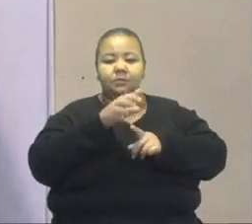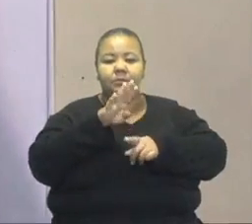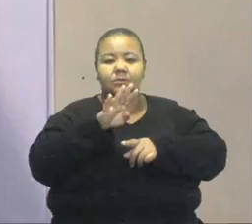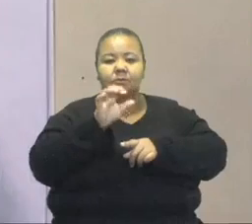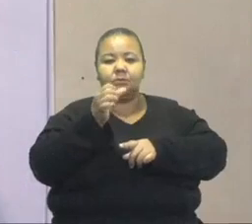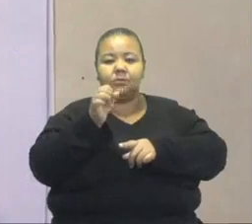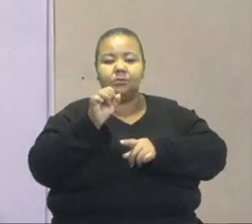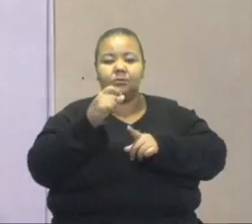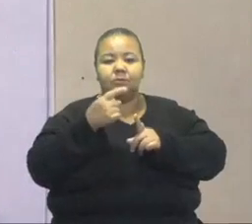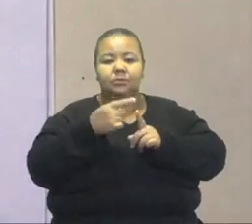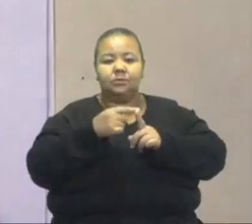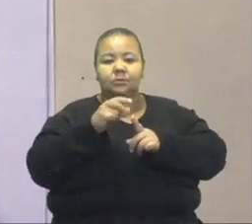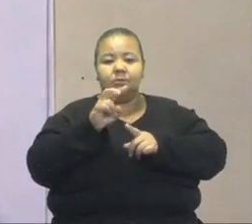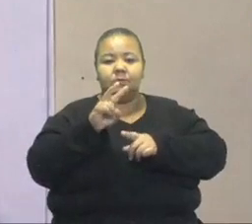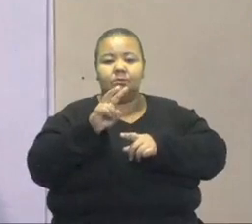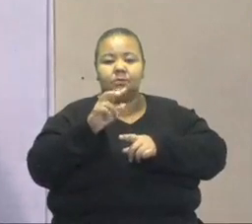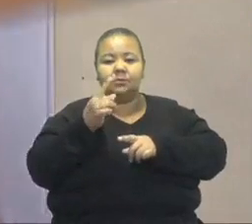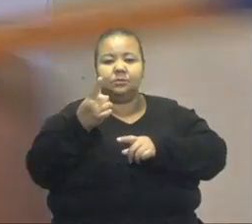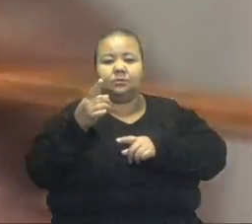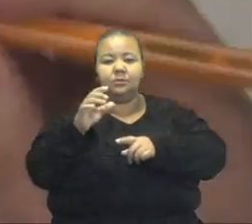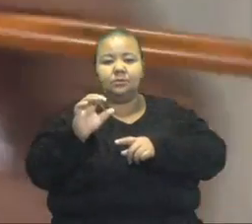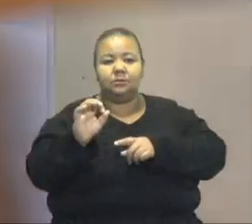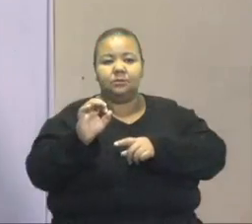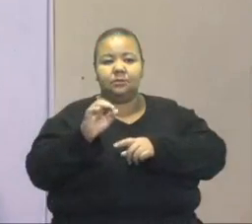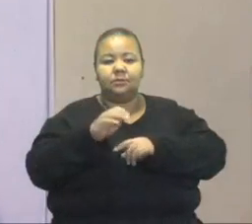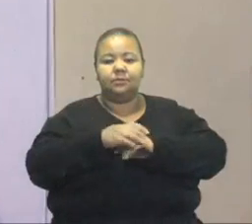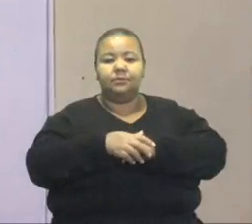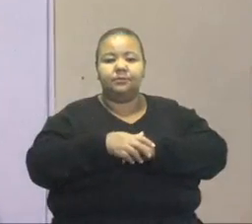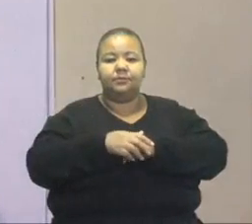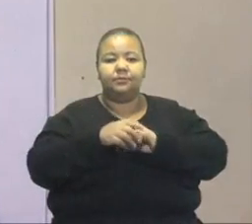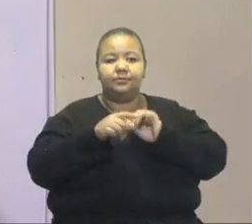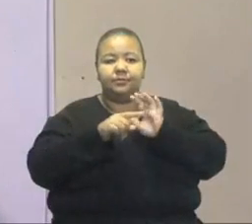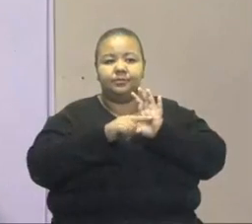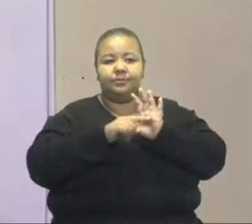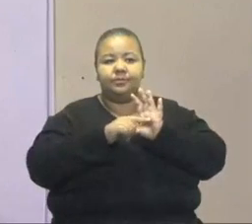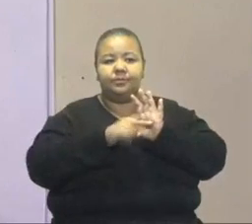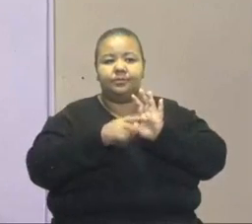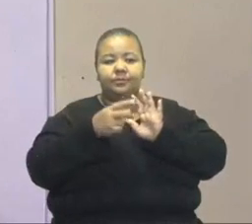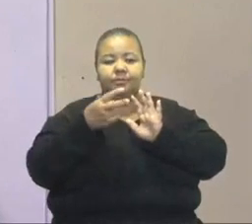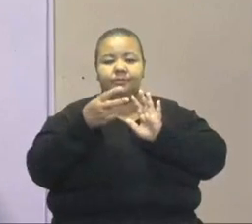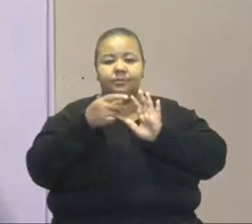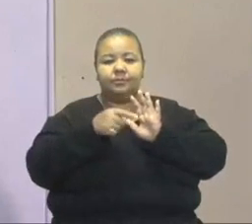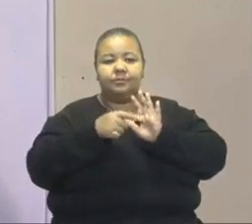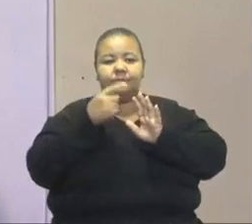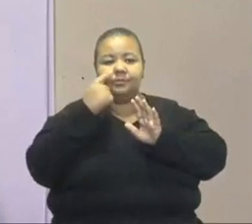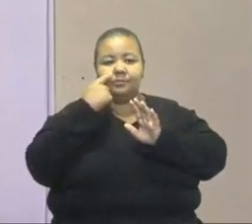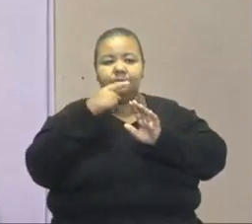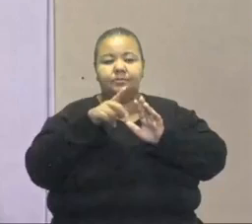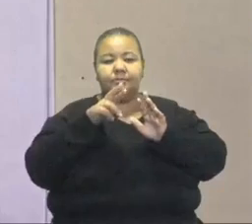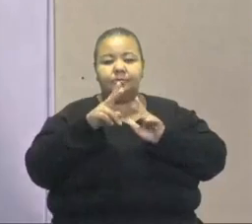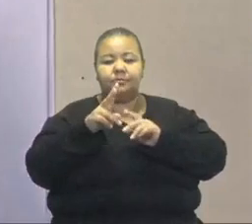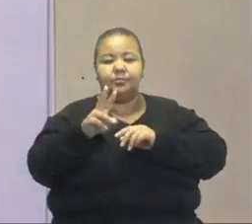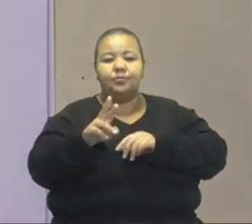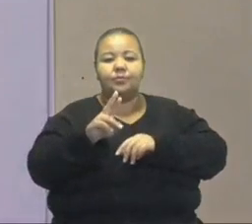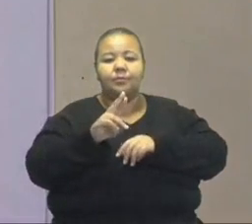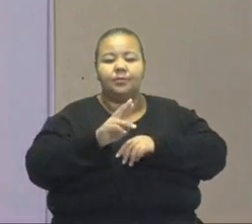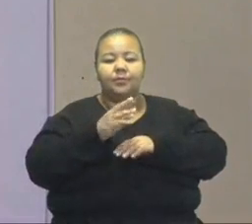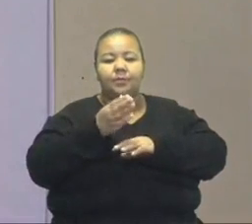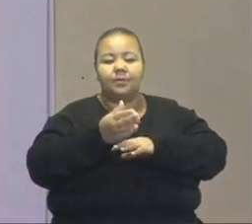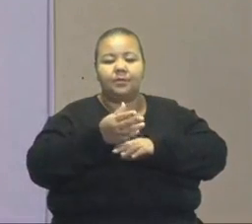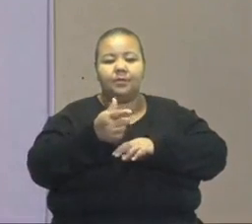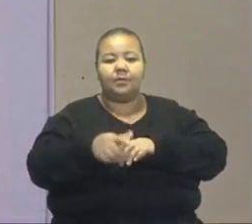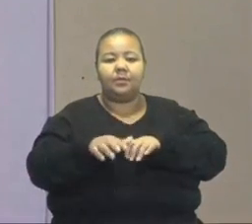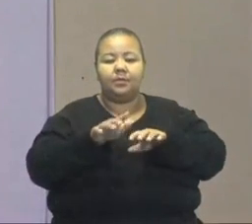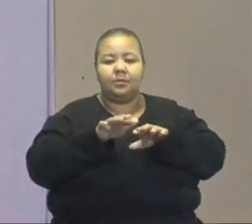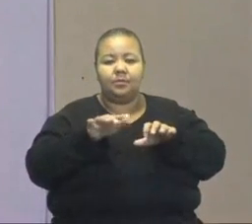8, mais 2, 10 e menos 2. Assim como foi apresentado na